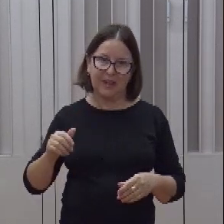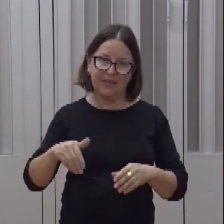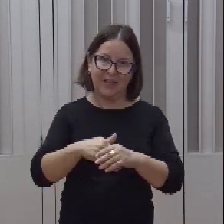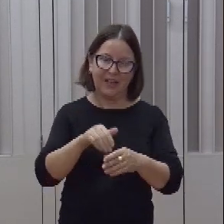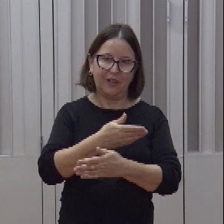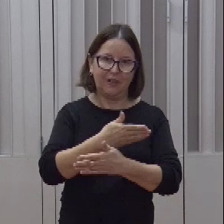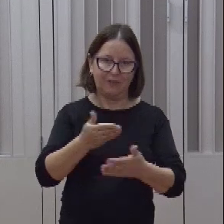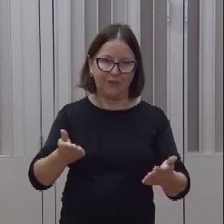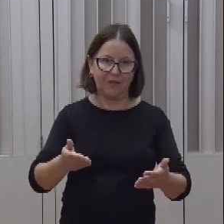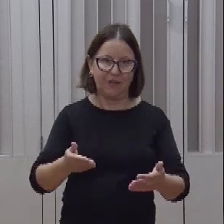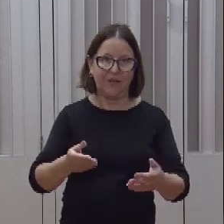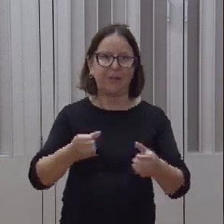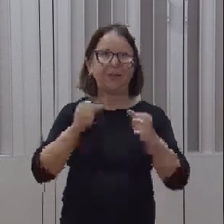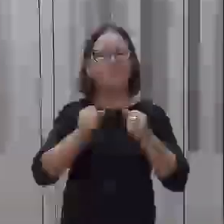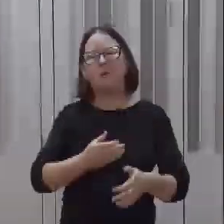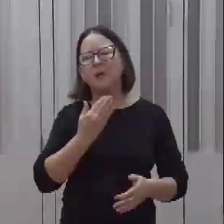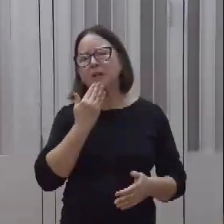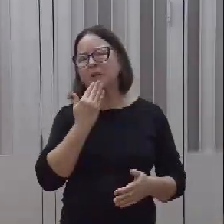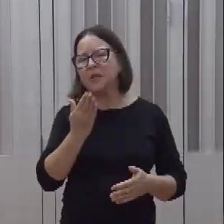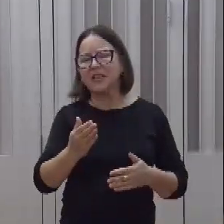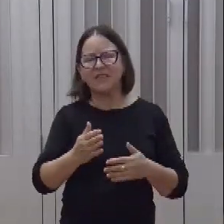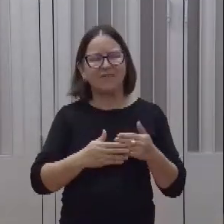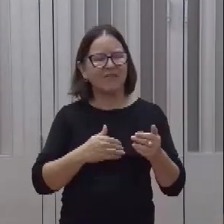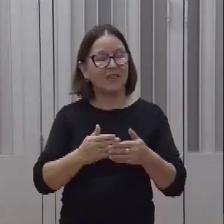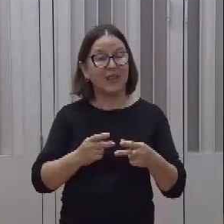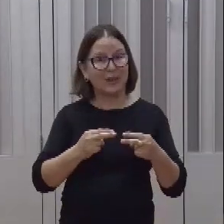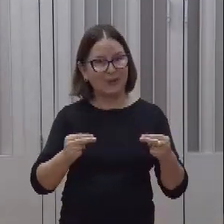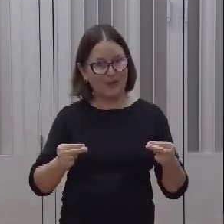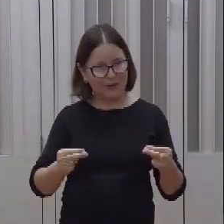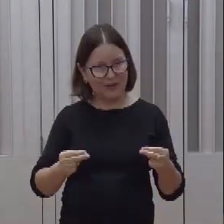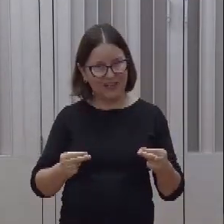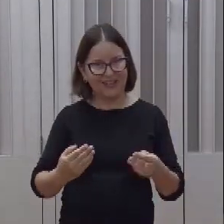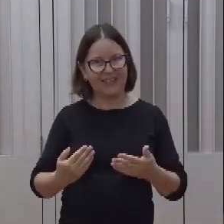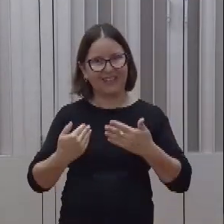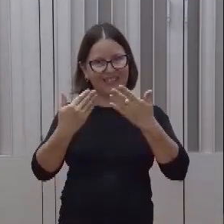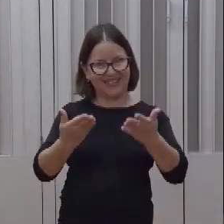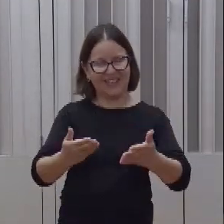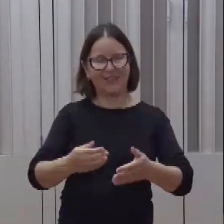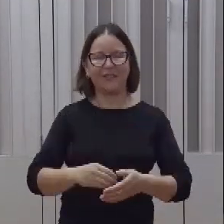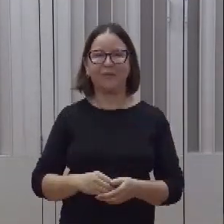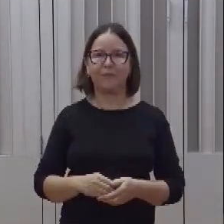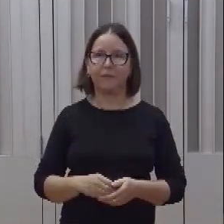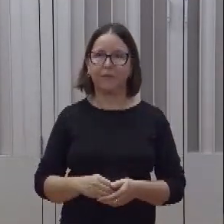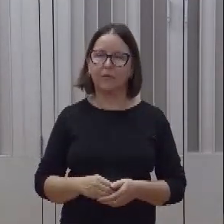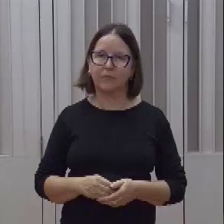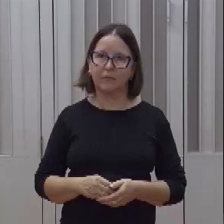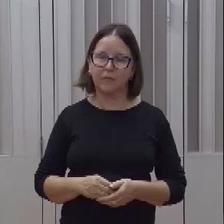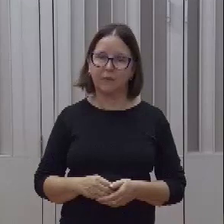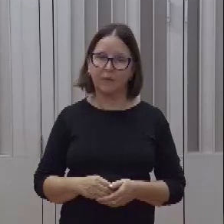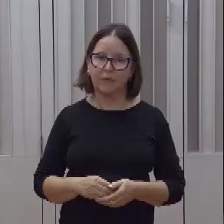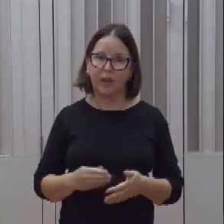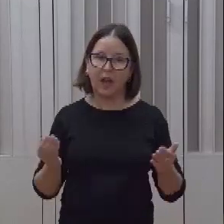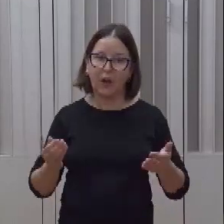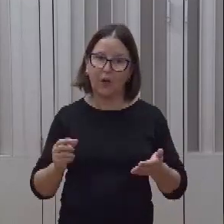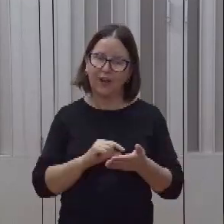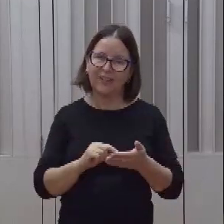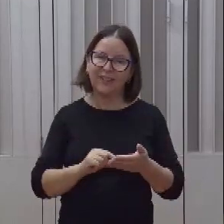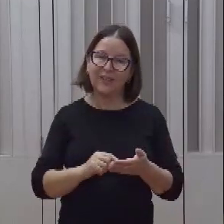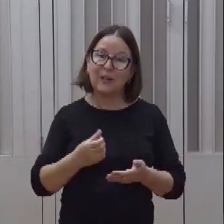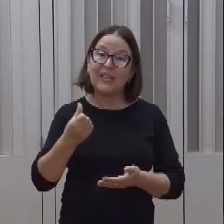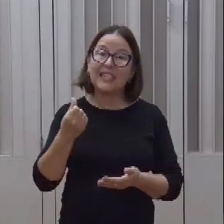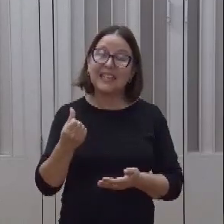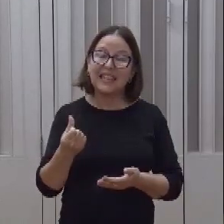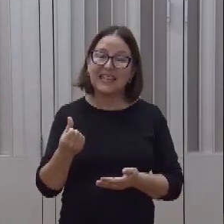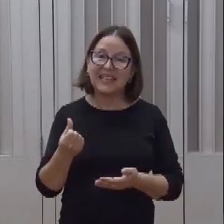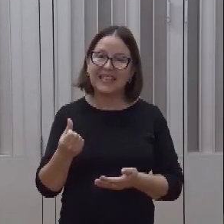vos será feito. Isso aqui é maravilhoso. Os dois textos são extraordinários. Agora o versículo 6. Tem